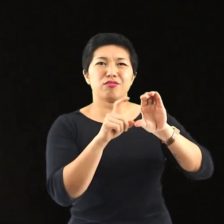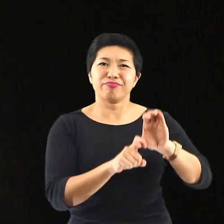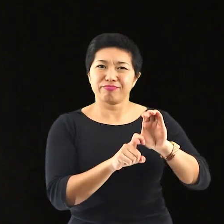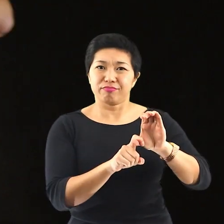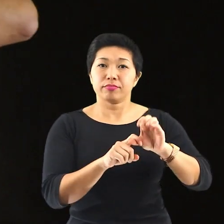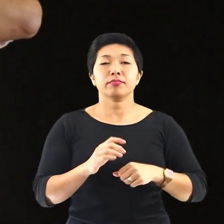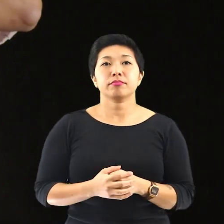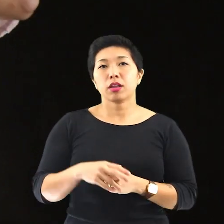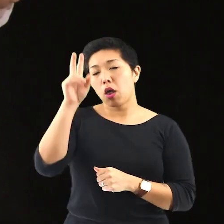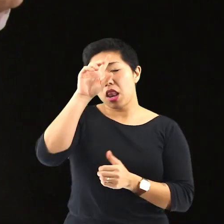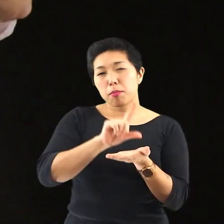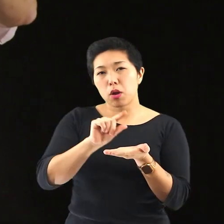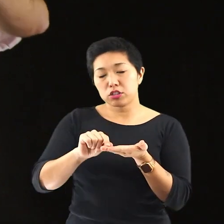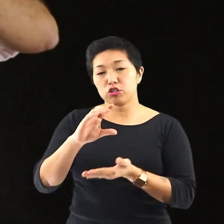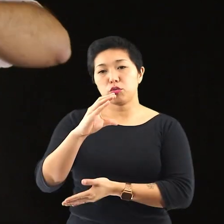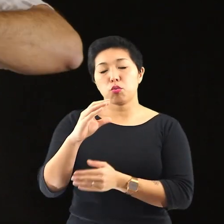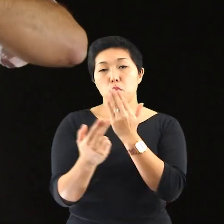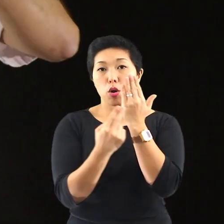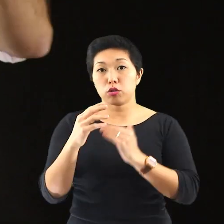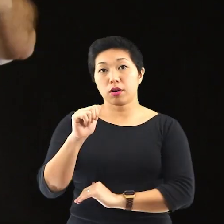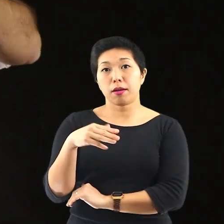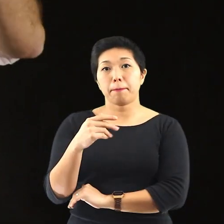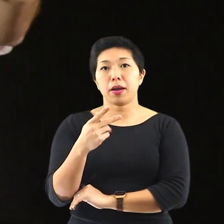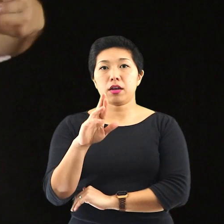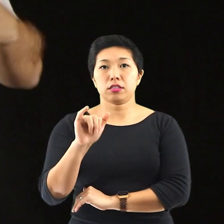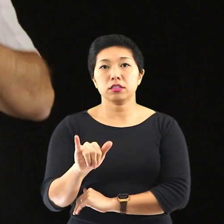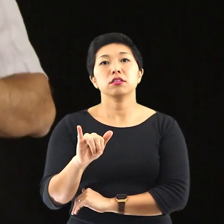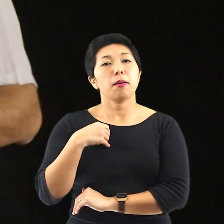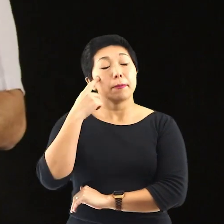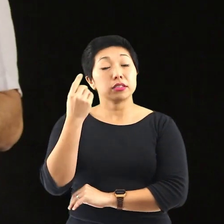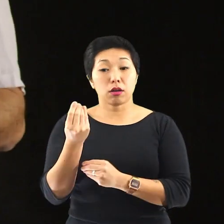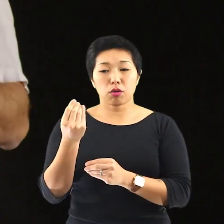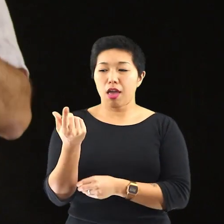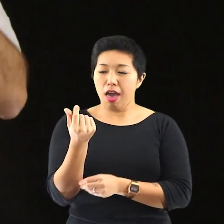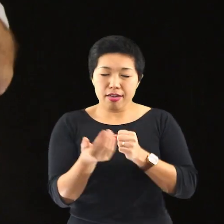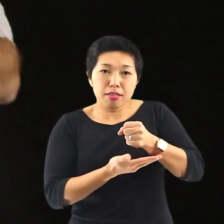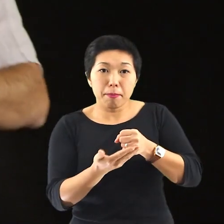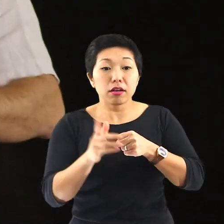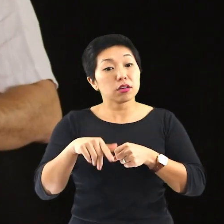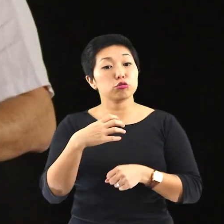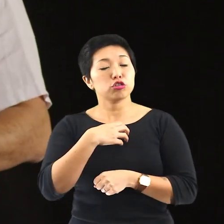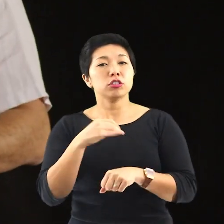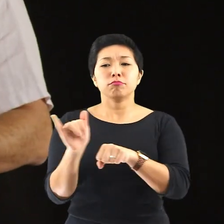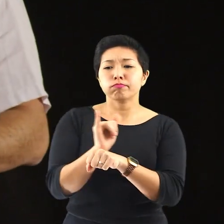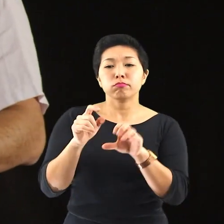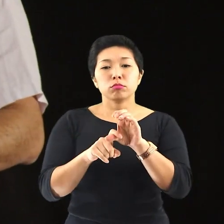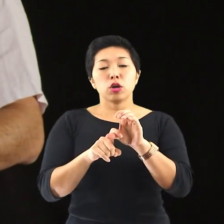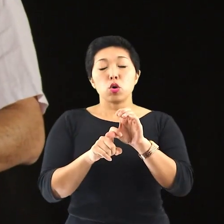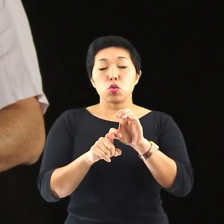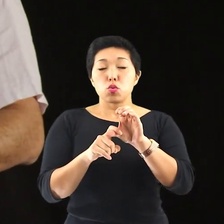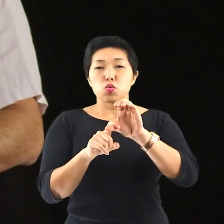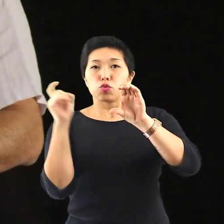Vampares sobre a renda básica ser uma forma de superar o capitalismo, né, no sentido